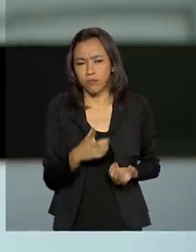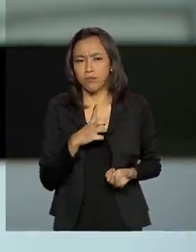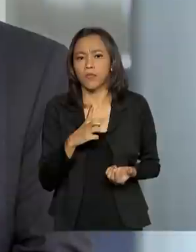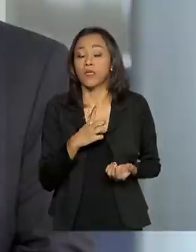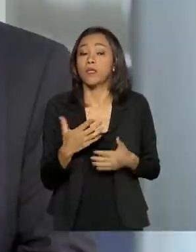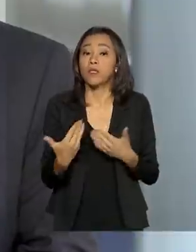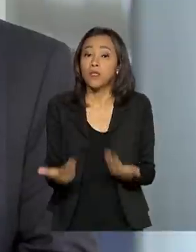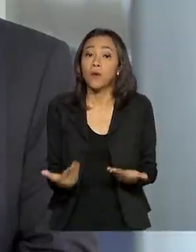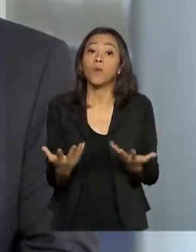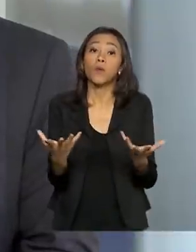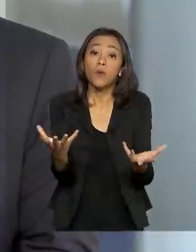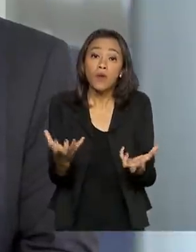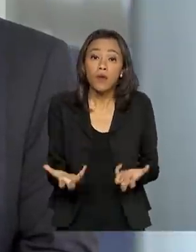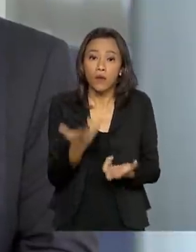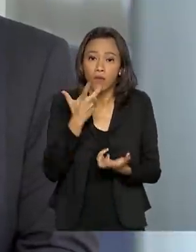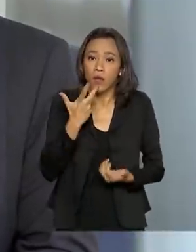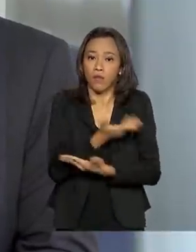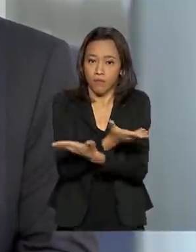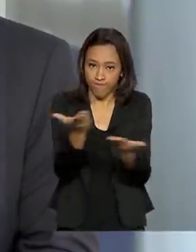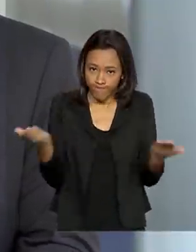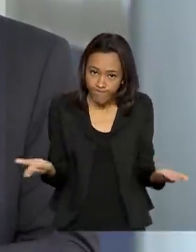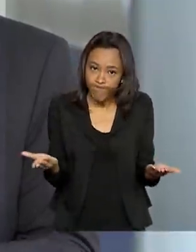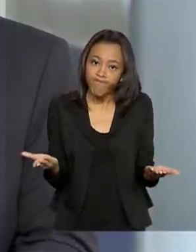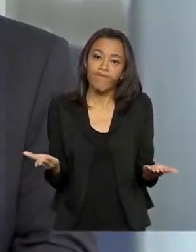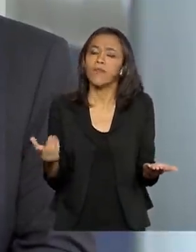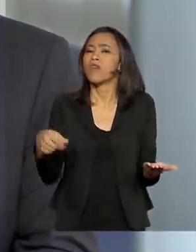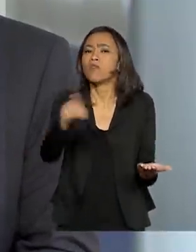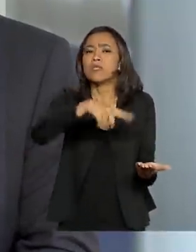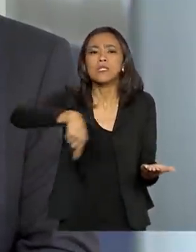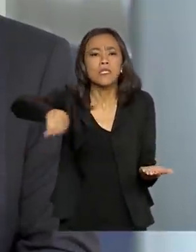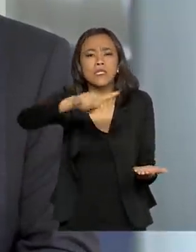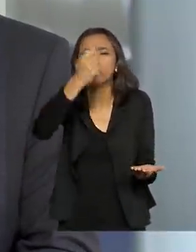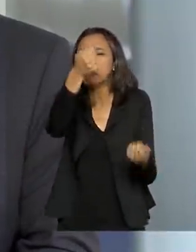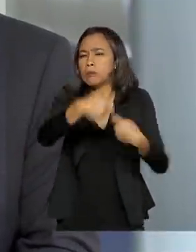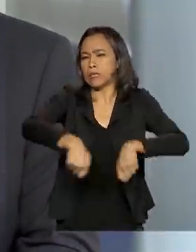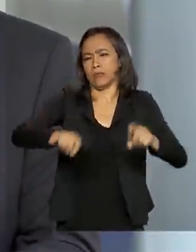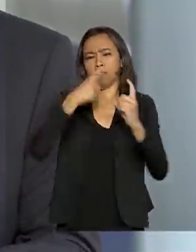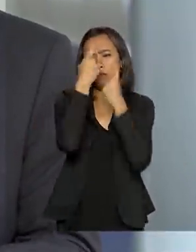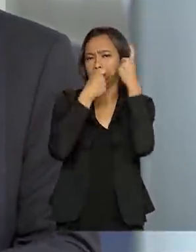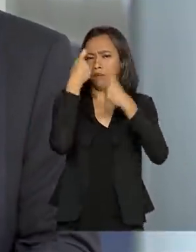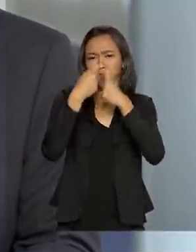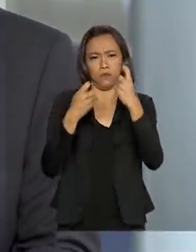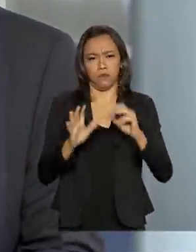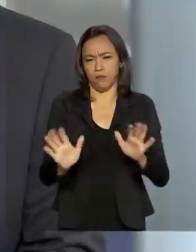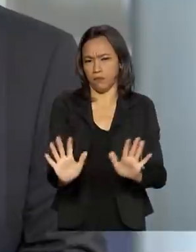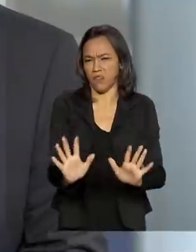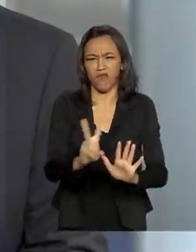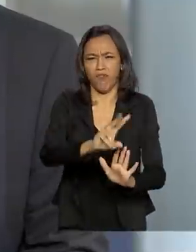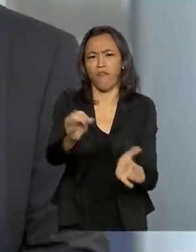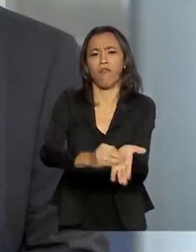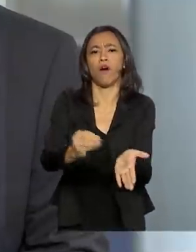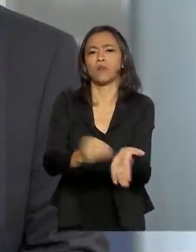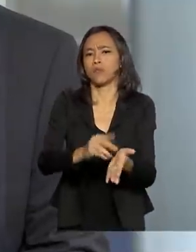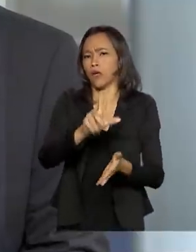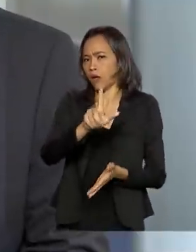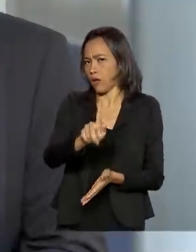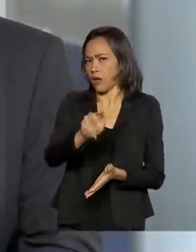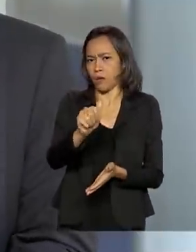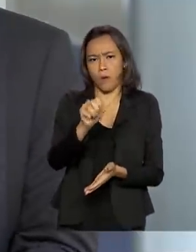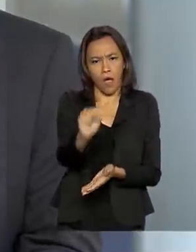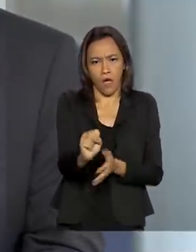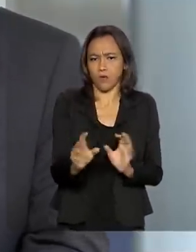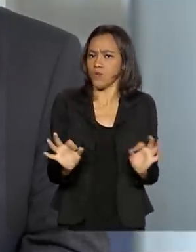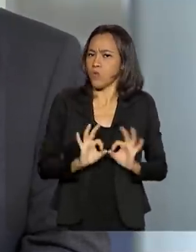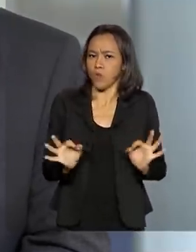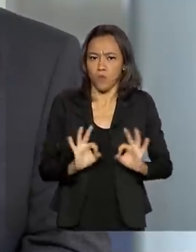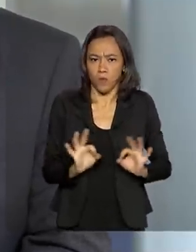o que eu gostaria de dizer é o seguinte: a população não precisa se preocupar. Não vai faltar o gás de cozinha.